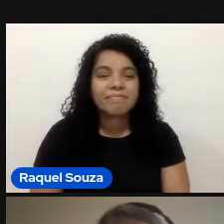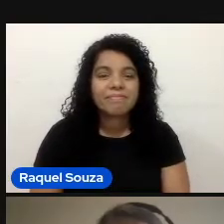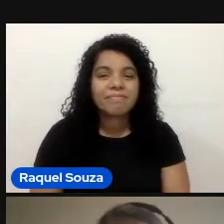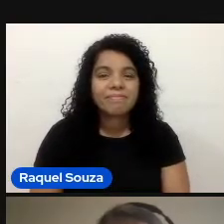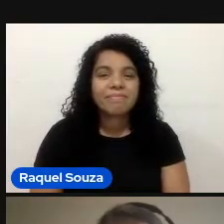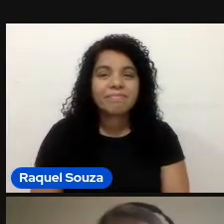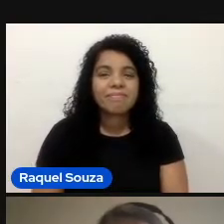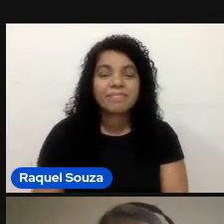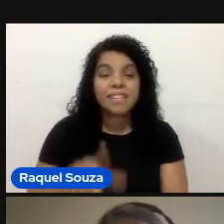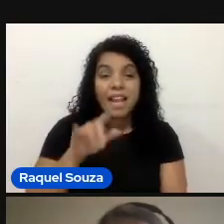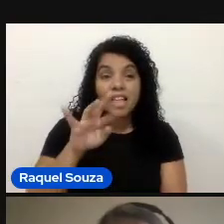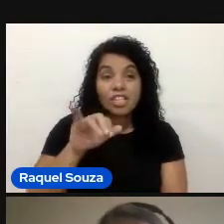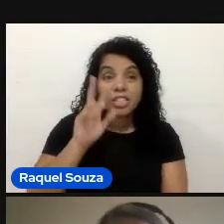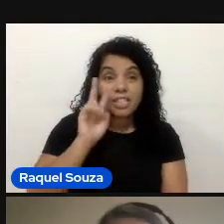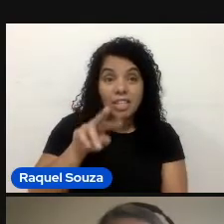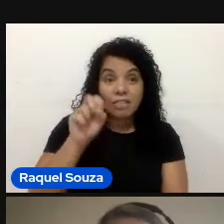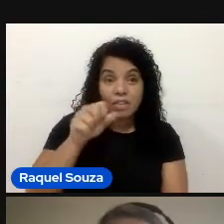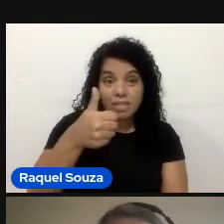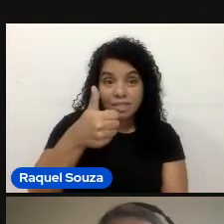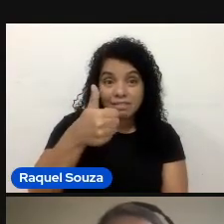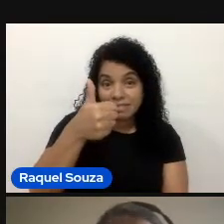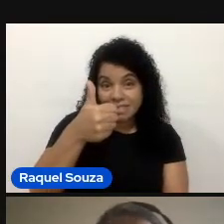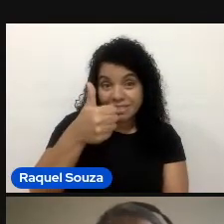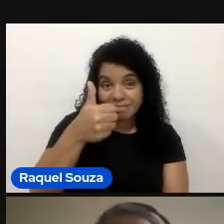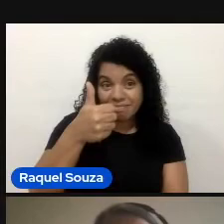Letícia? Sim?